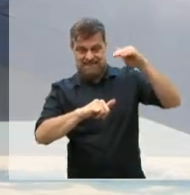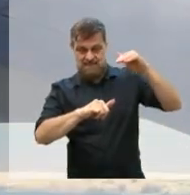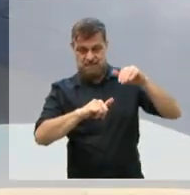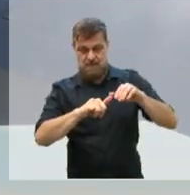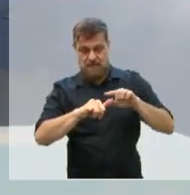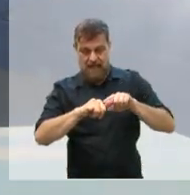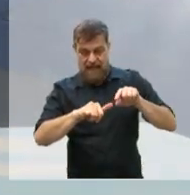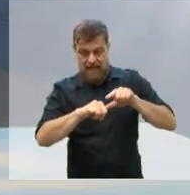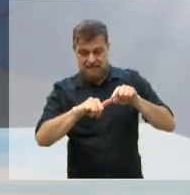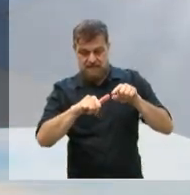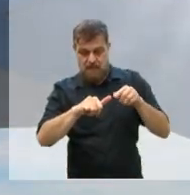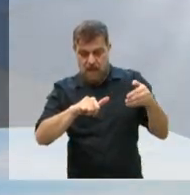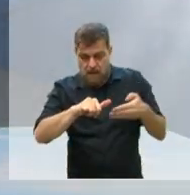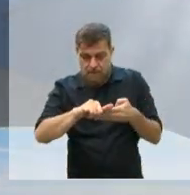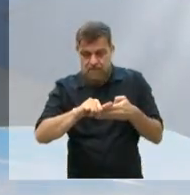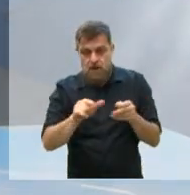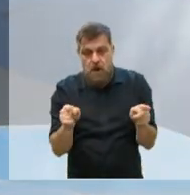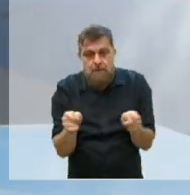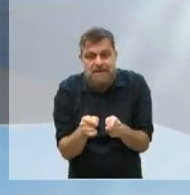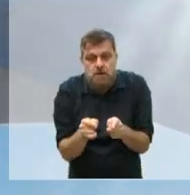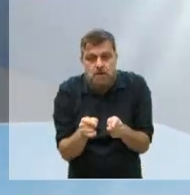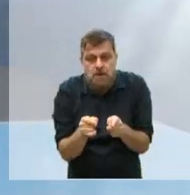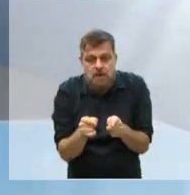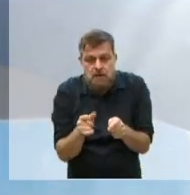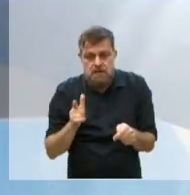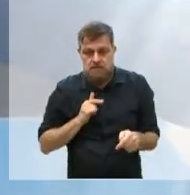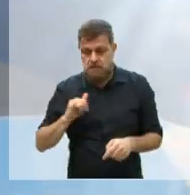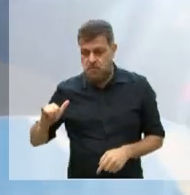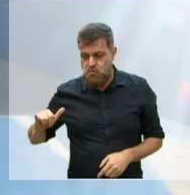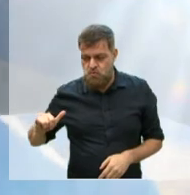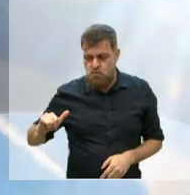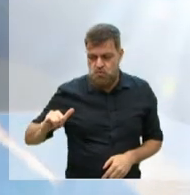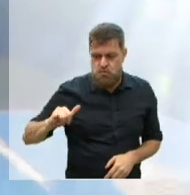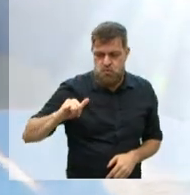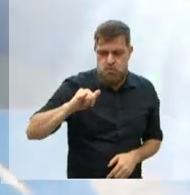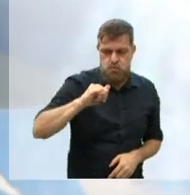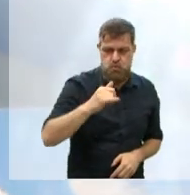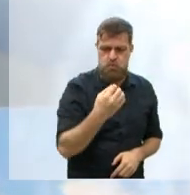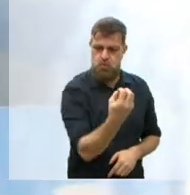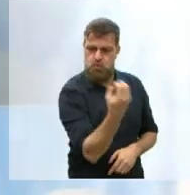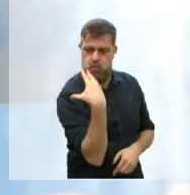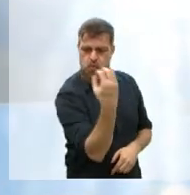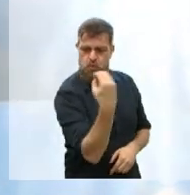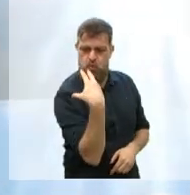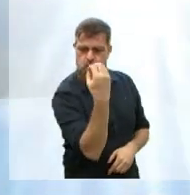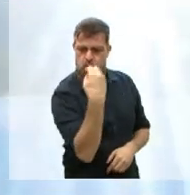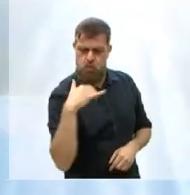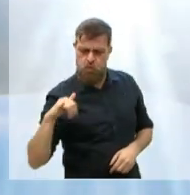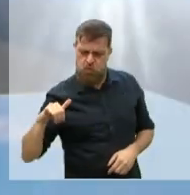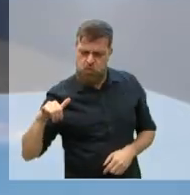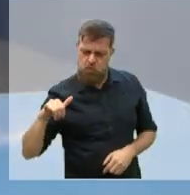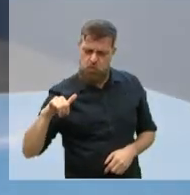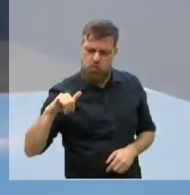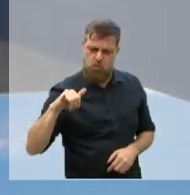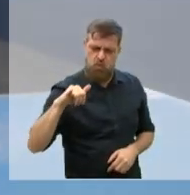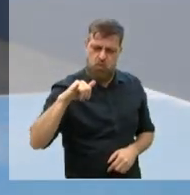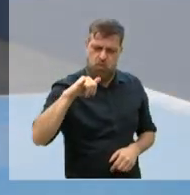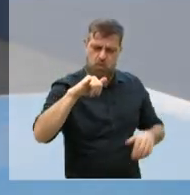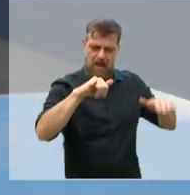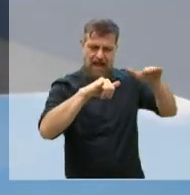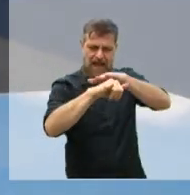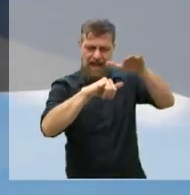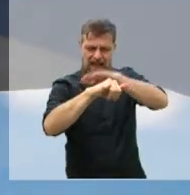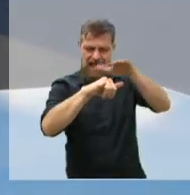é maior que a parte de baixo. Quando o avião ataca o ar, e portanto o ar passa pelas asas, a parte de cima o ar vai